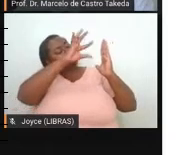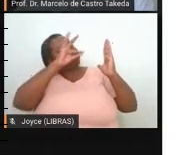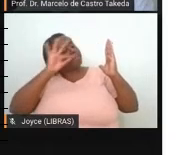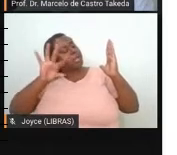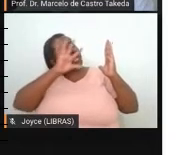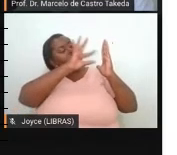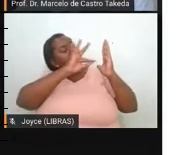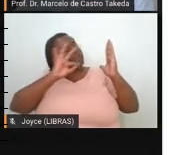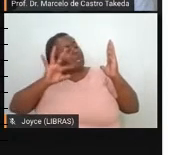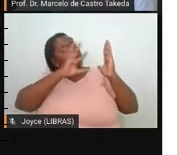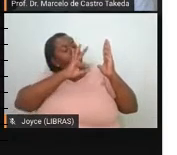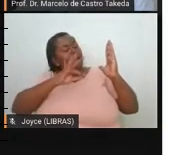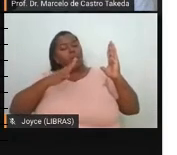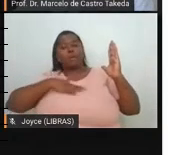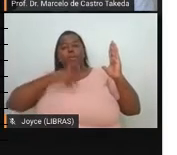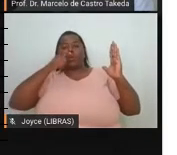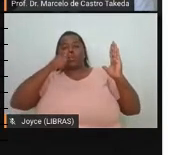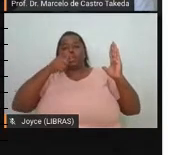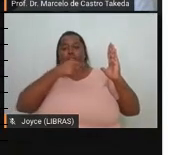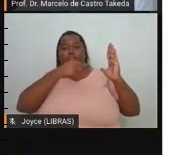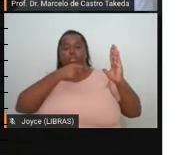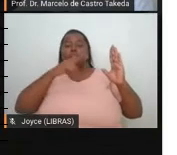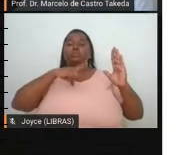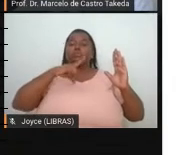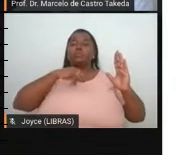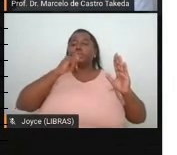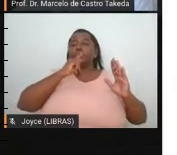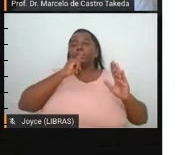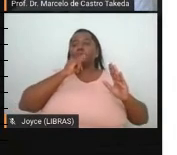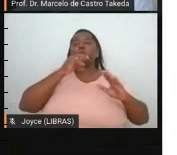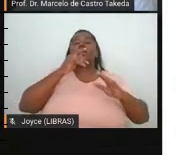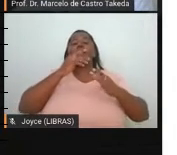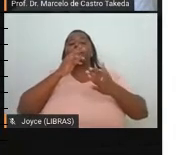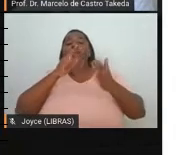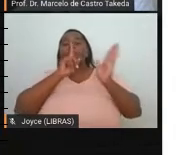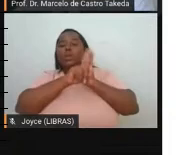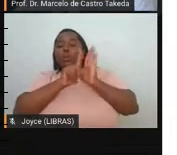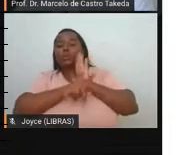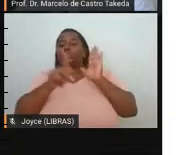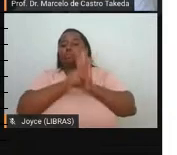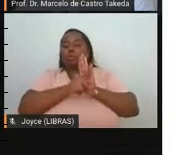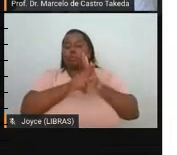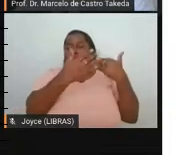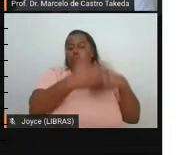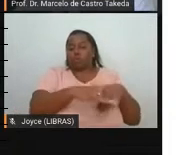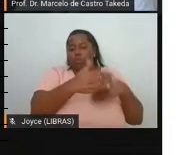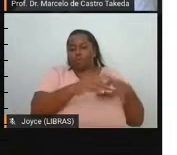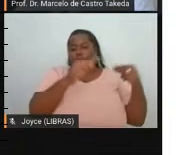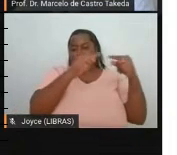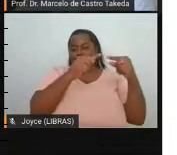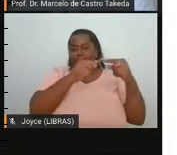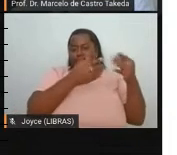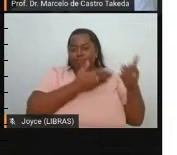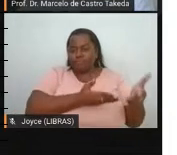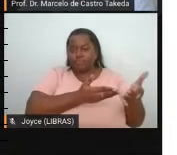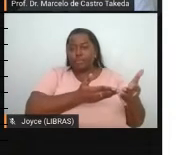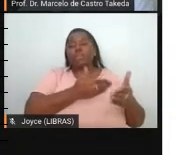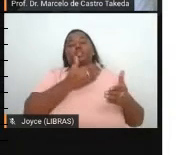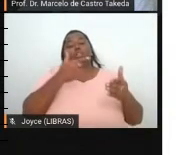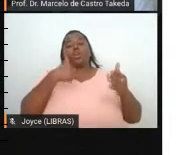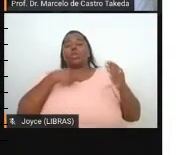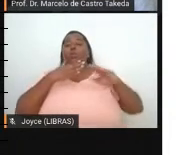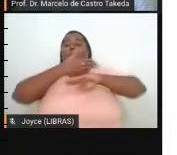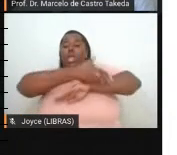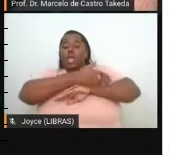prova. Então, dentro das questões de prova, eu seleciono as questões.